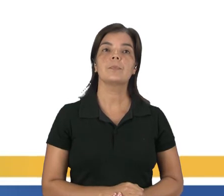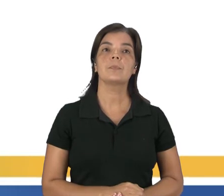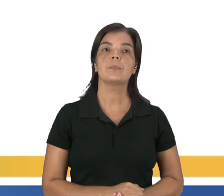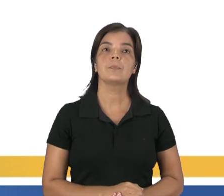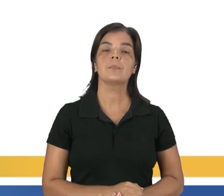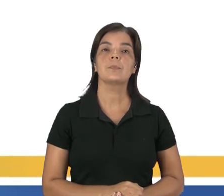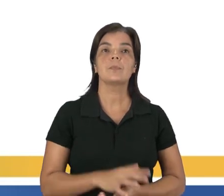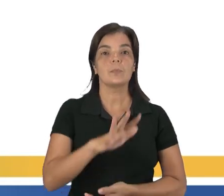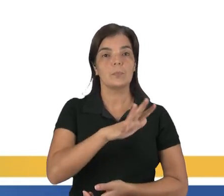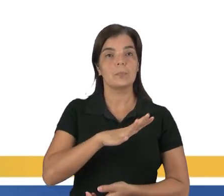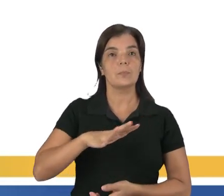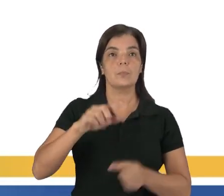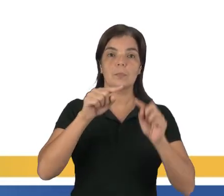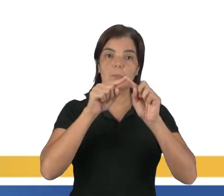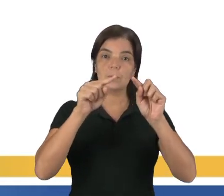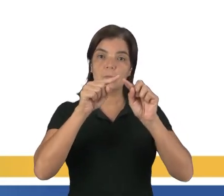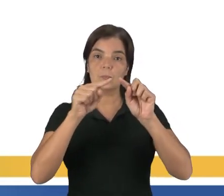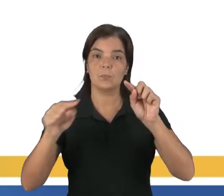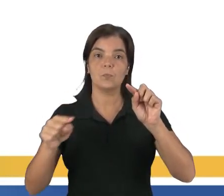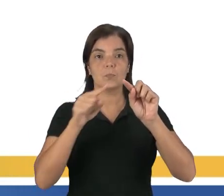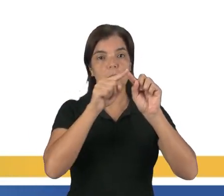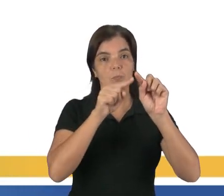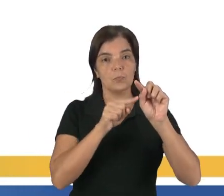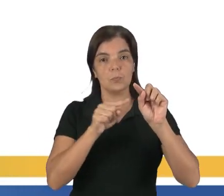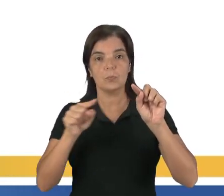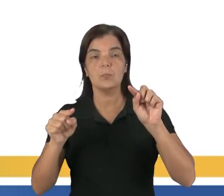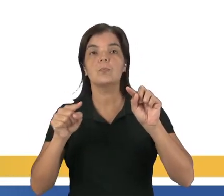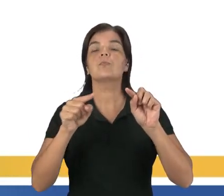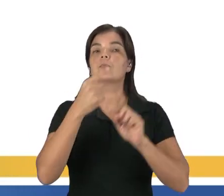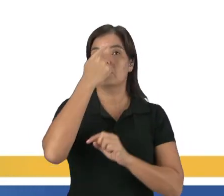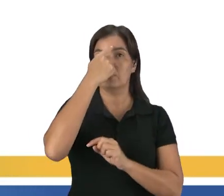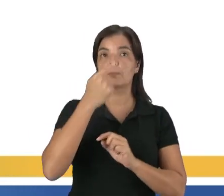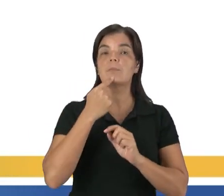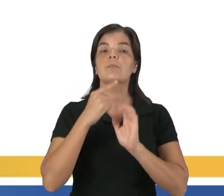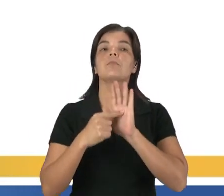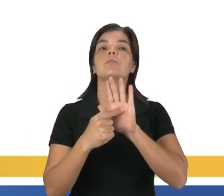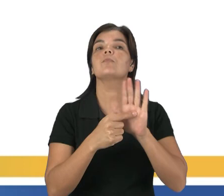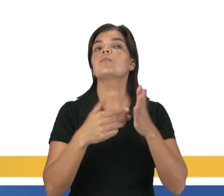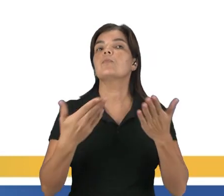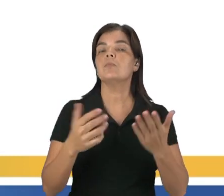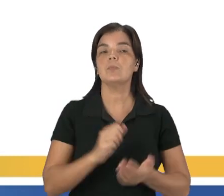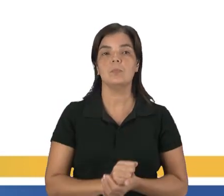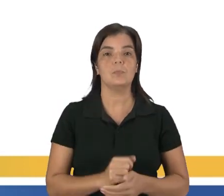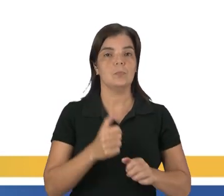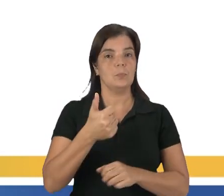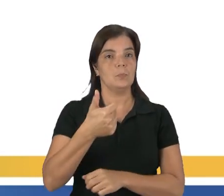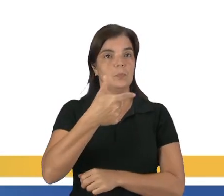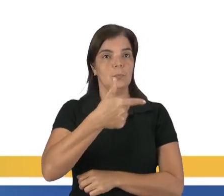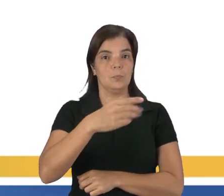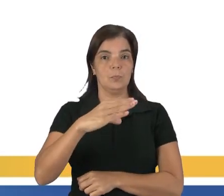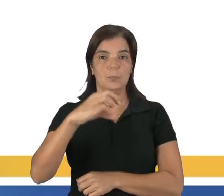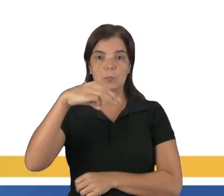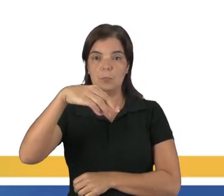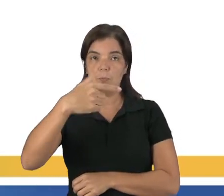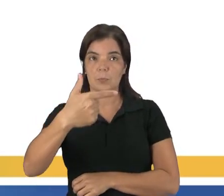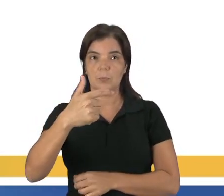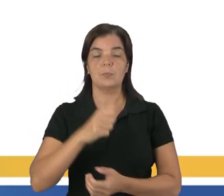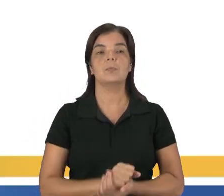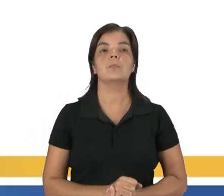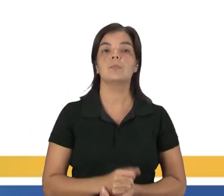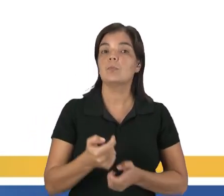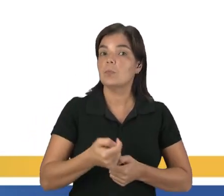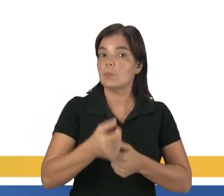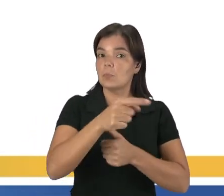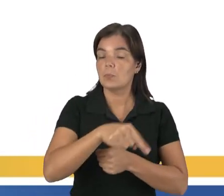nossa aula, que fala assim, a área do quadrilátero da figura é... Aí temos aqui as nossas opções. Uma dica